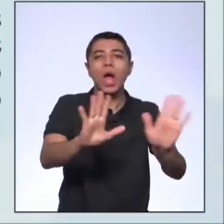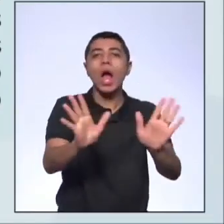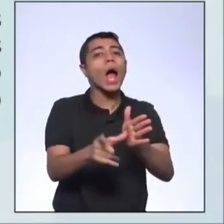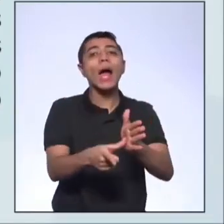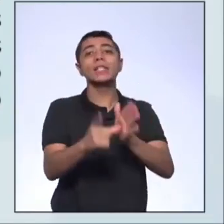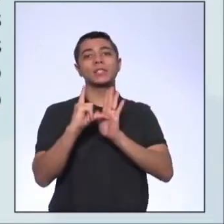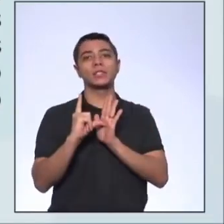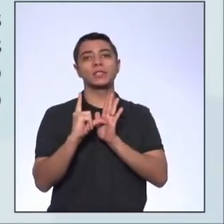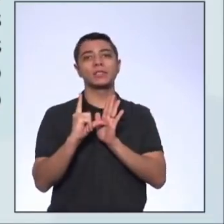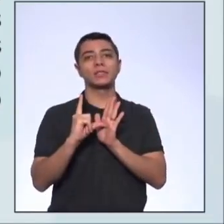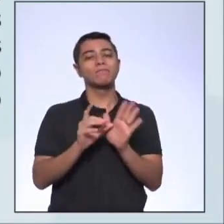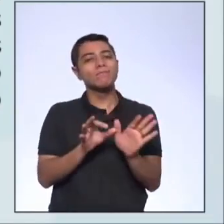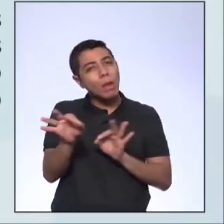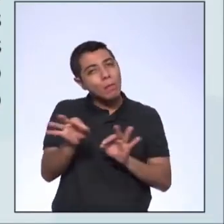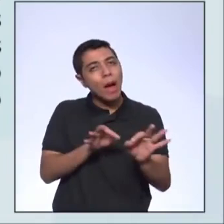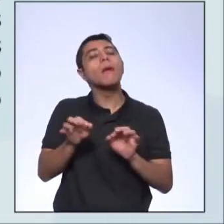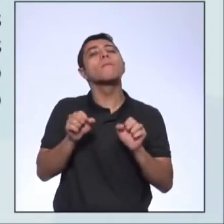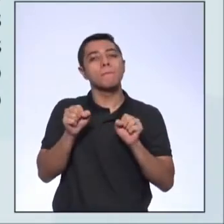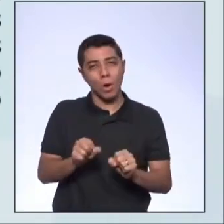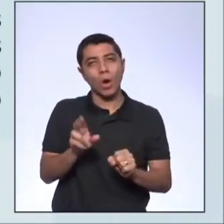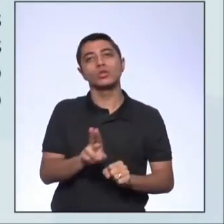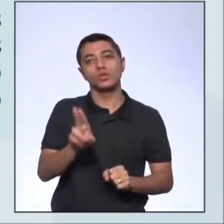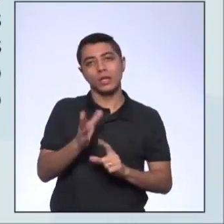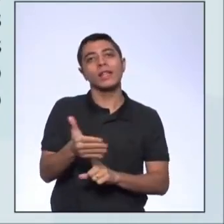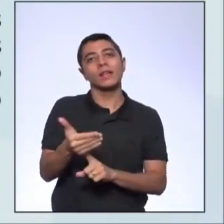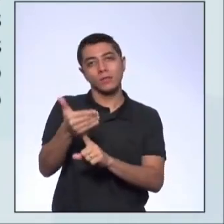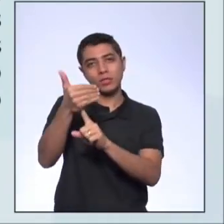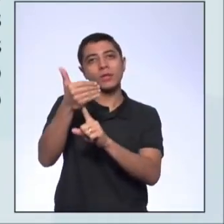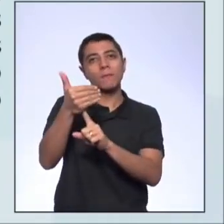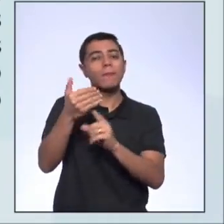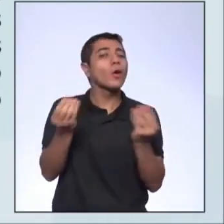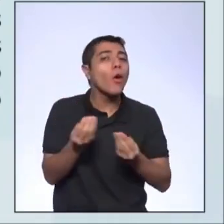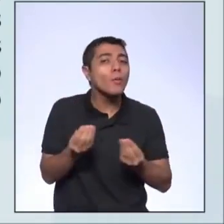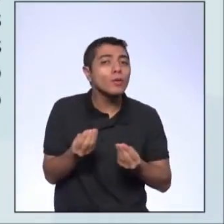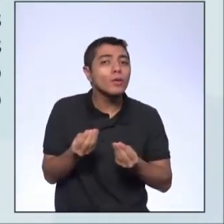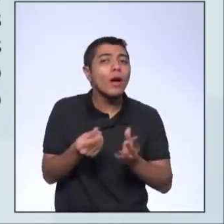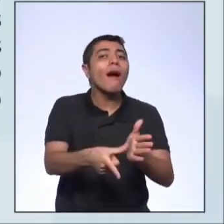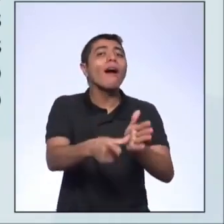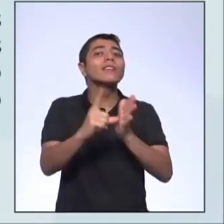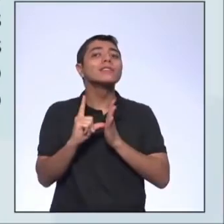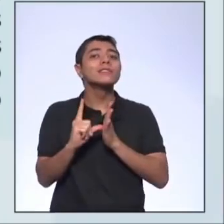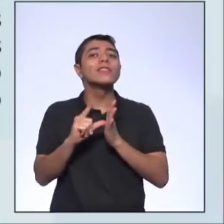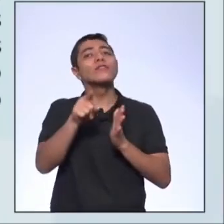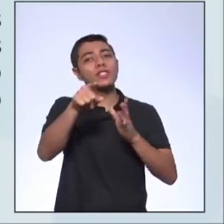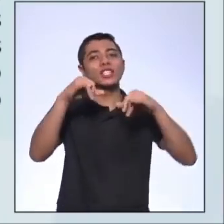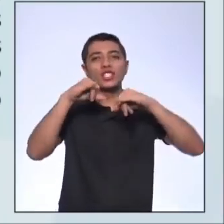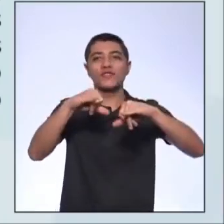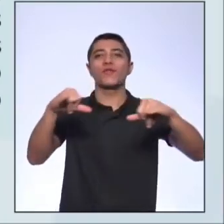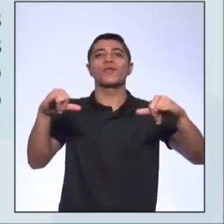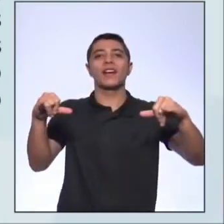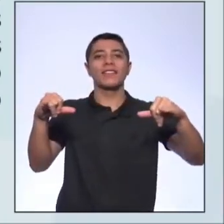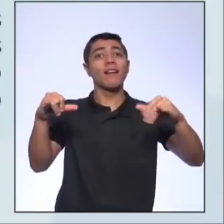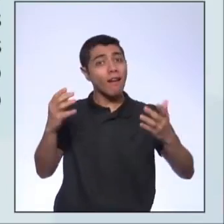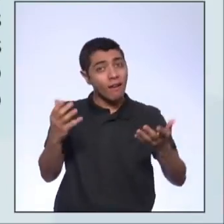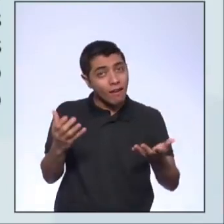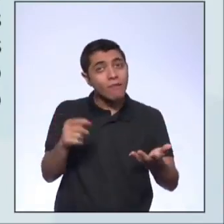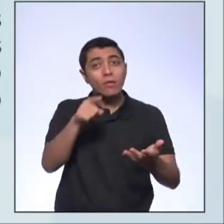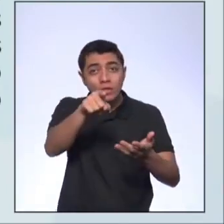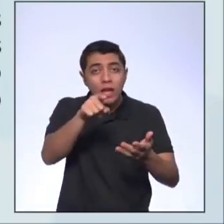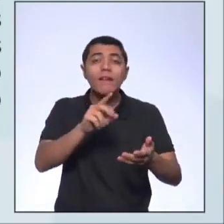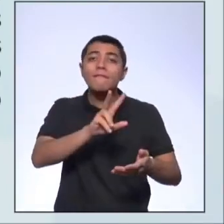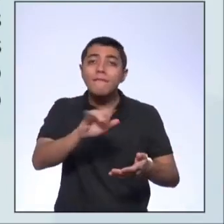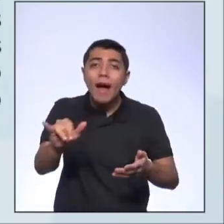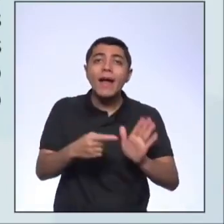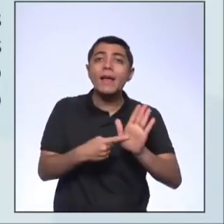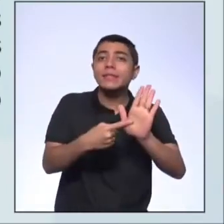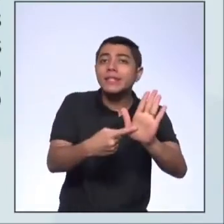mais interessantes de utilizar a tecnologia, por exemplo, na questão da divulgação, né, que a gente citou antes, e até mesmo na questão da concepção.